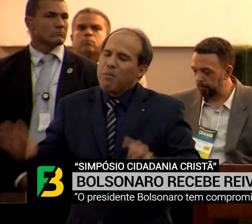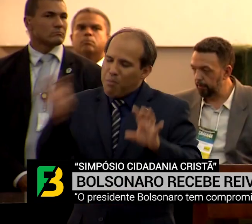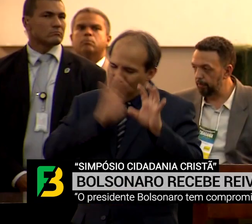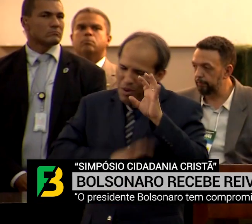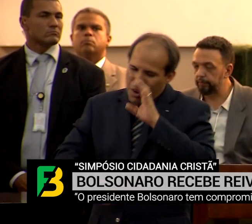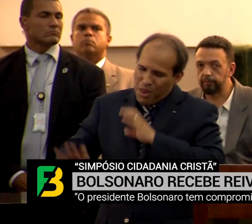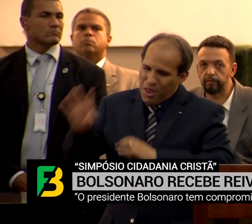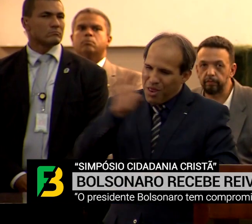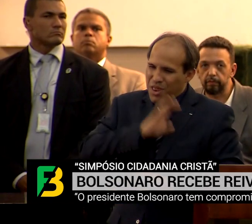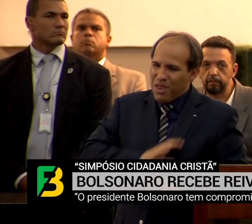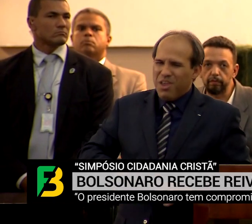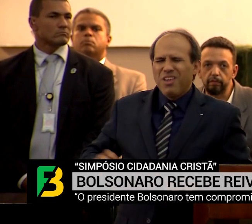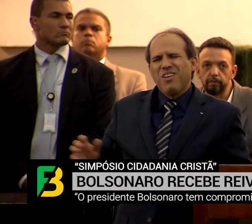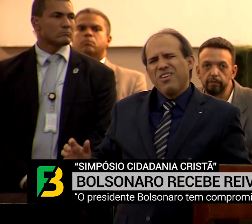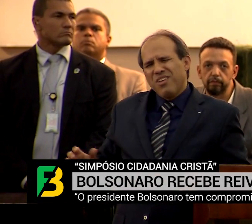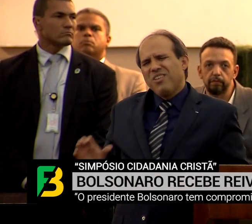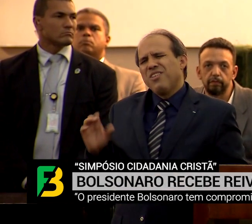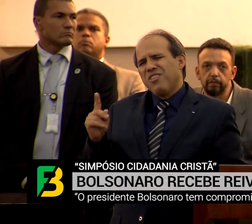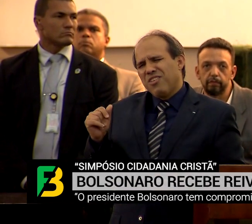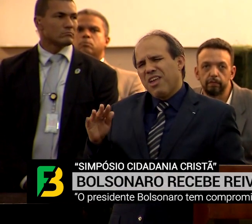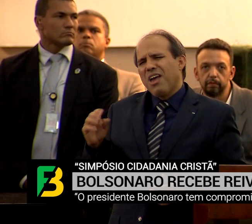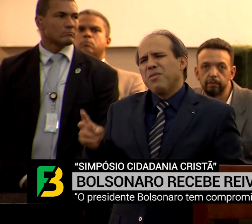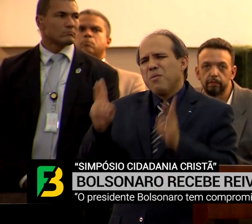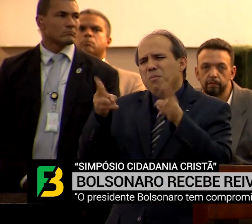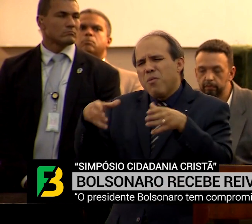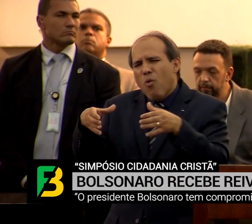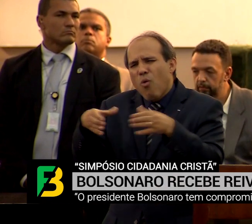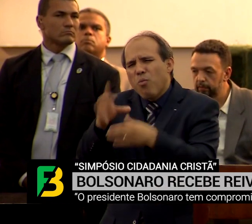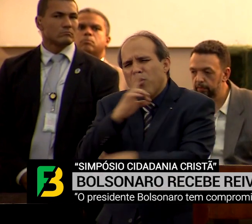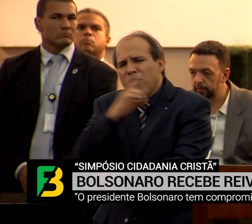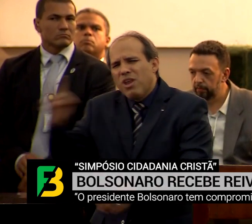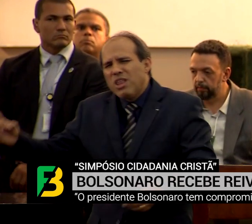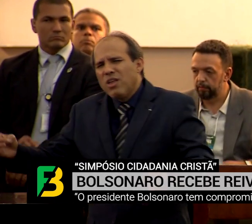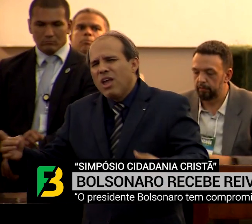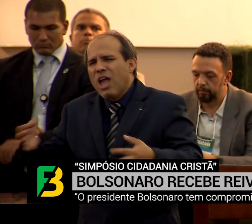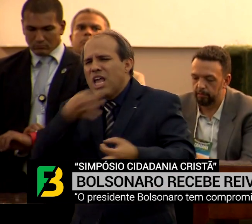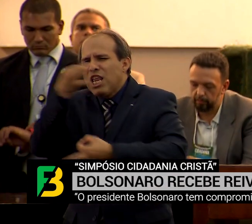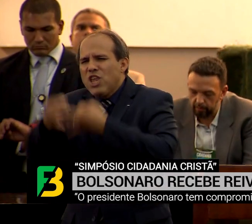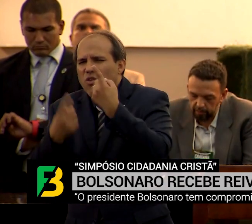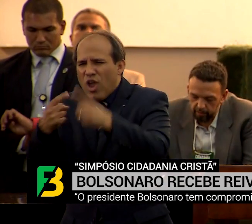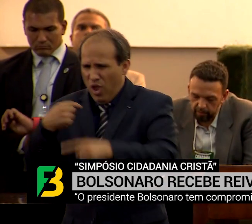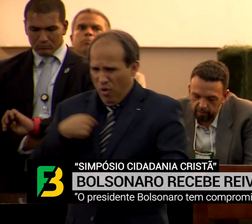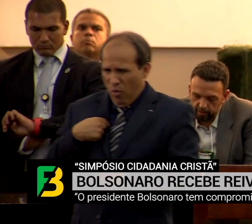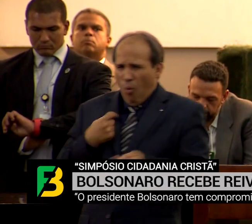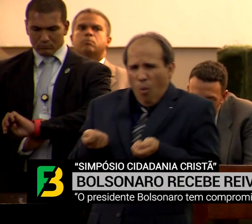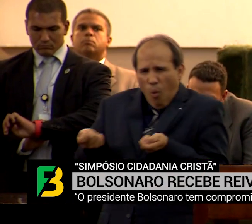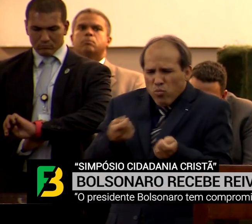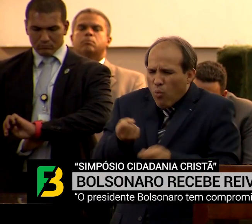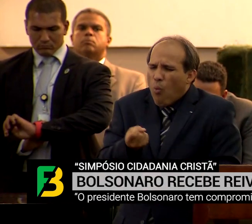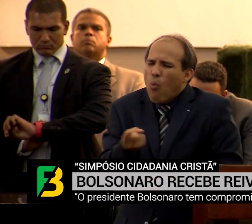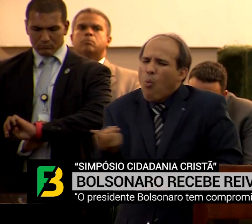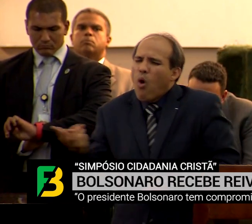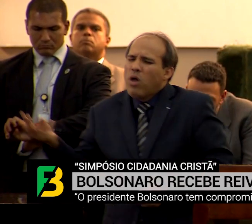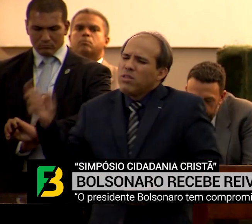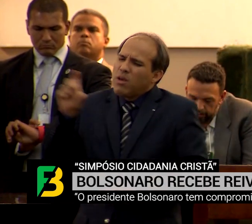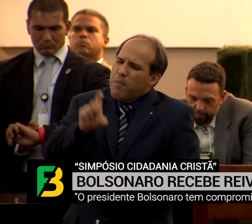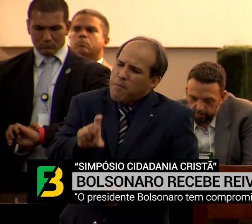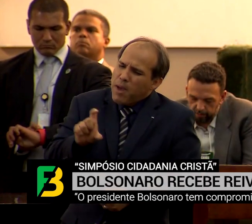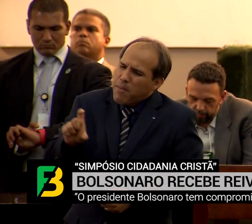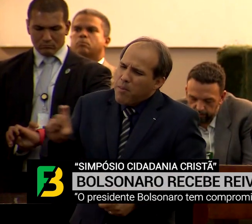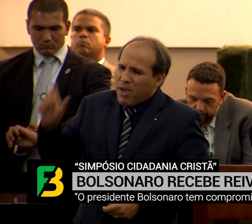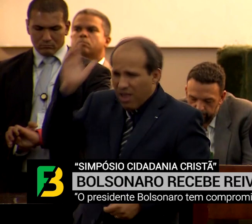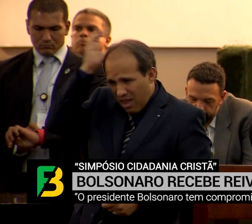O que eu fico chateado? É gente nossa criticando. Você acha que eu controlo quanta lata de leite condensado as Forças